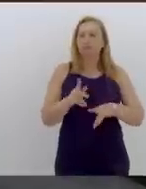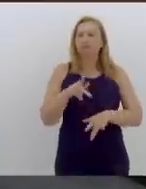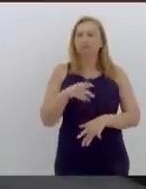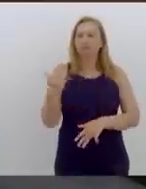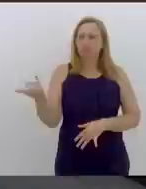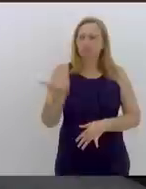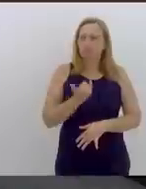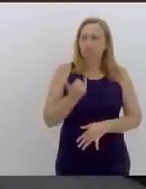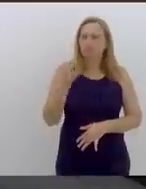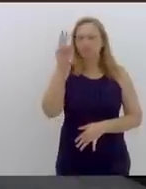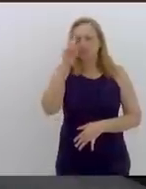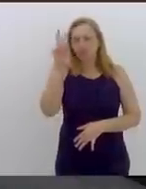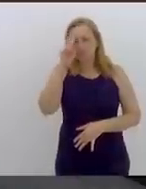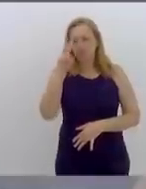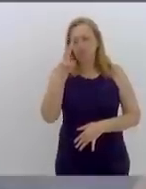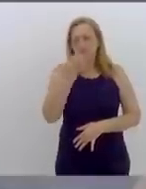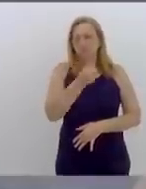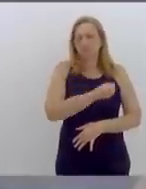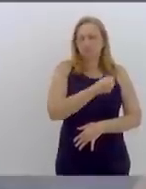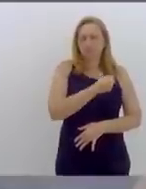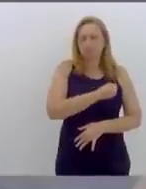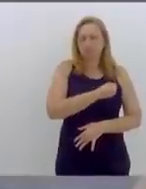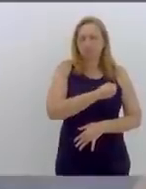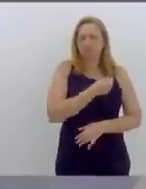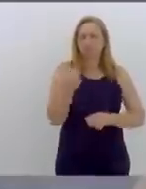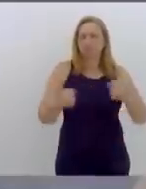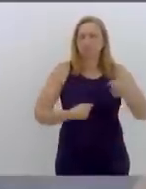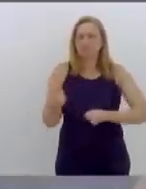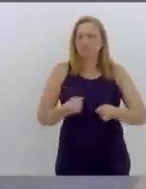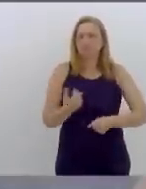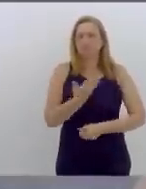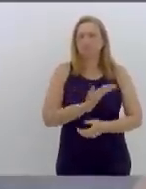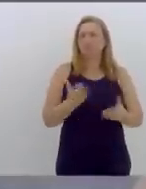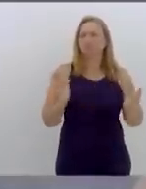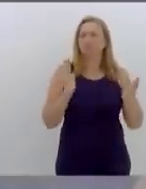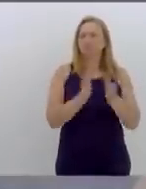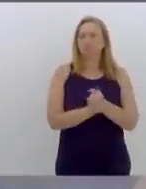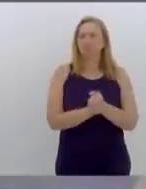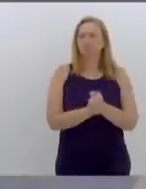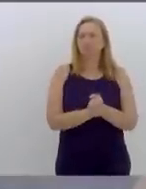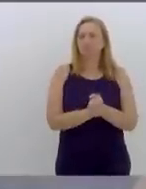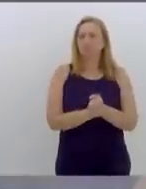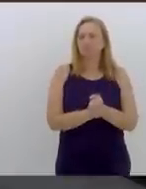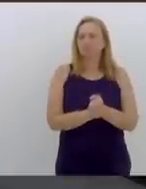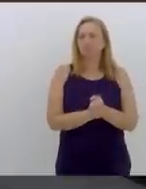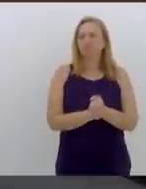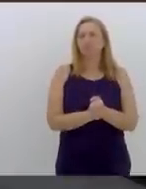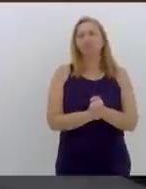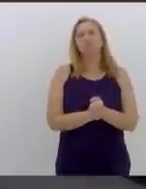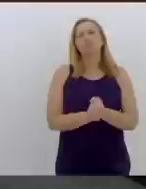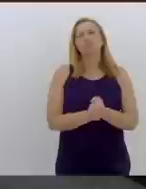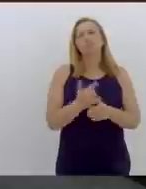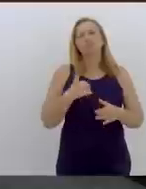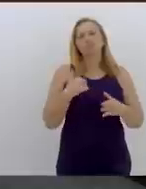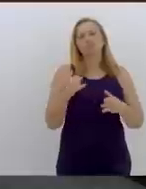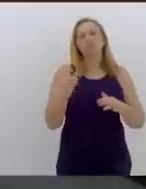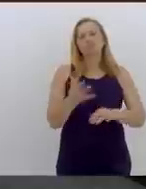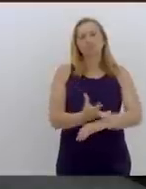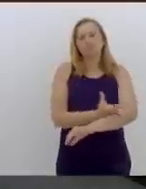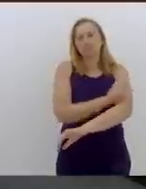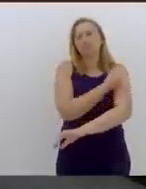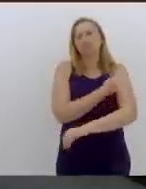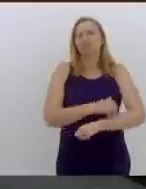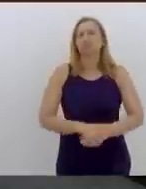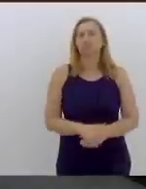ele lembrou do número da viatura do meu marido quando chegou no nono do batalhão porque ele era lá dessa época isso me deixou muito emocionada